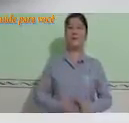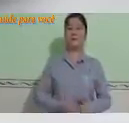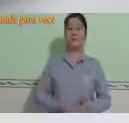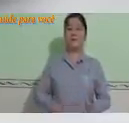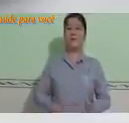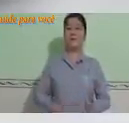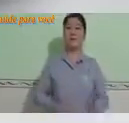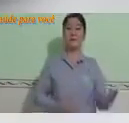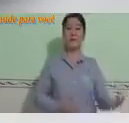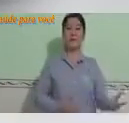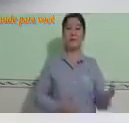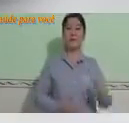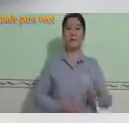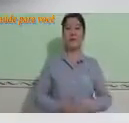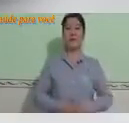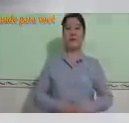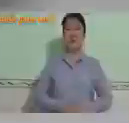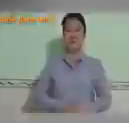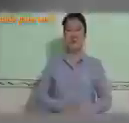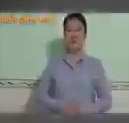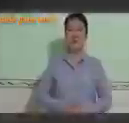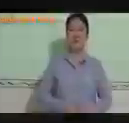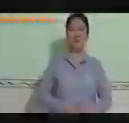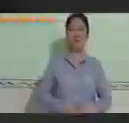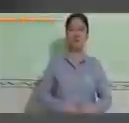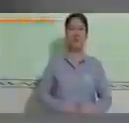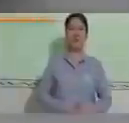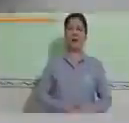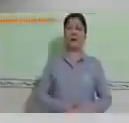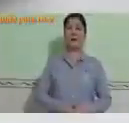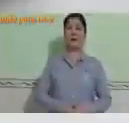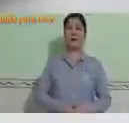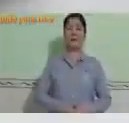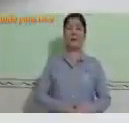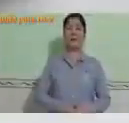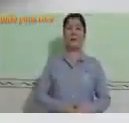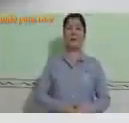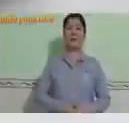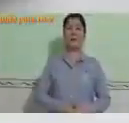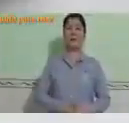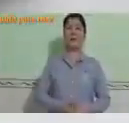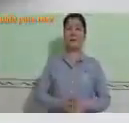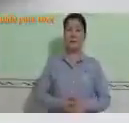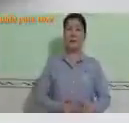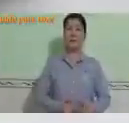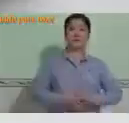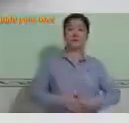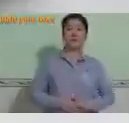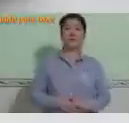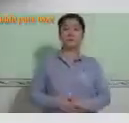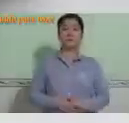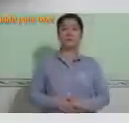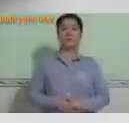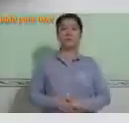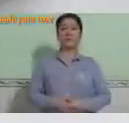tomografia computadorizada, ressonância magnética e alguns exames de sangue.